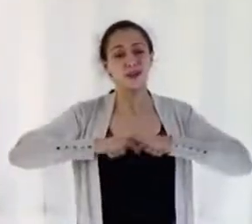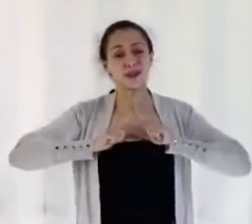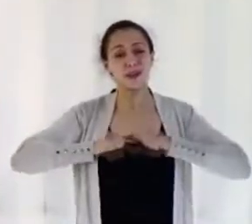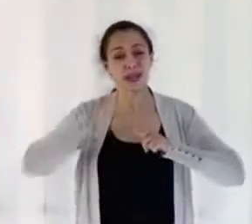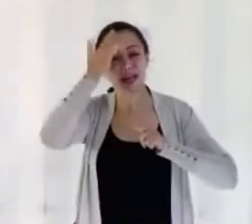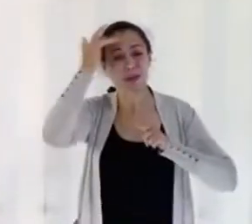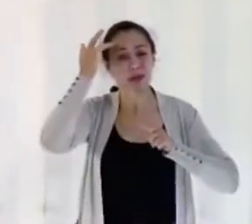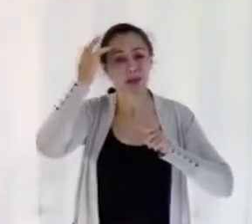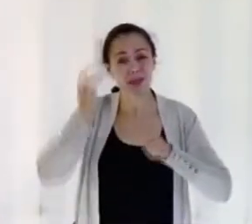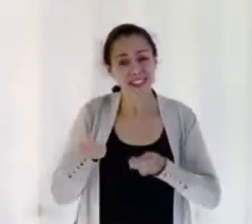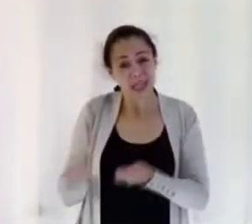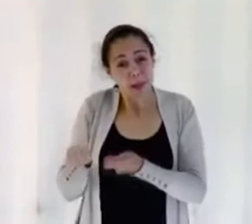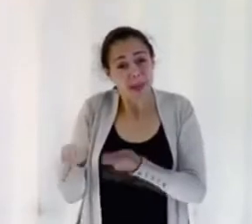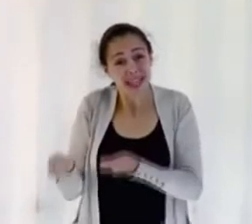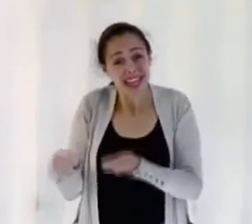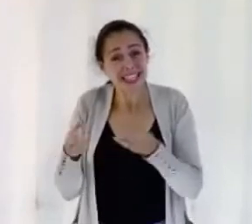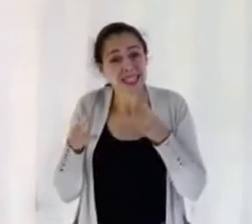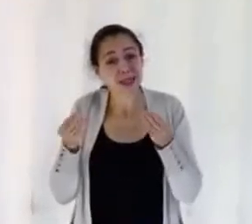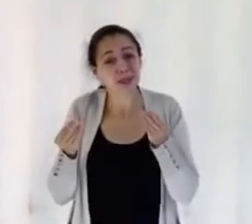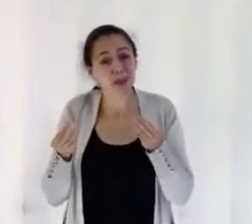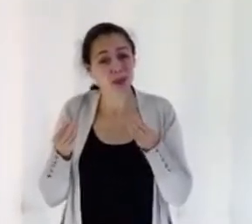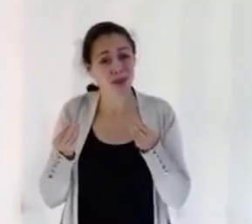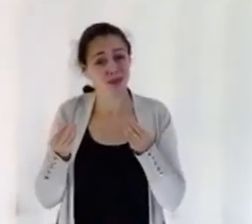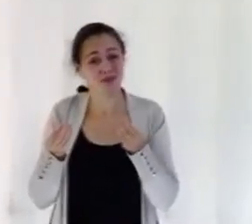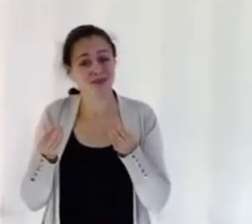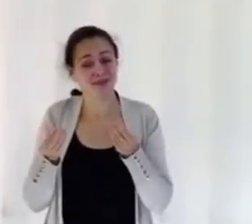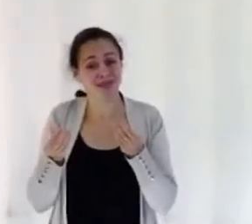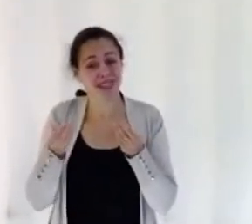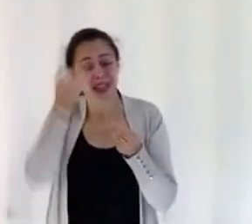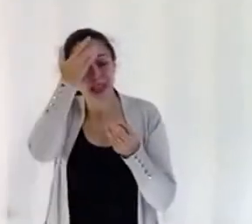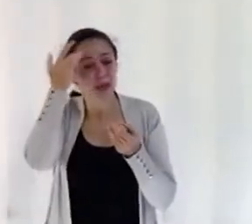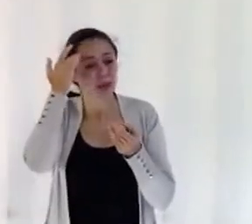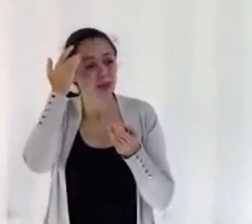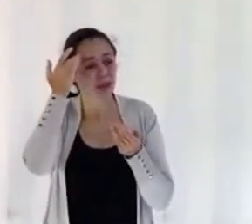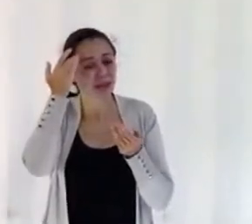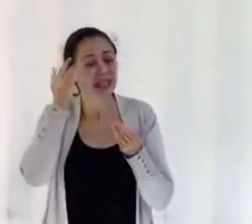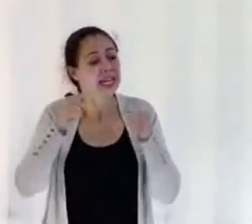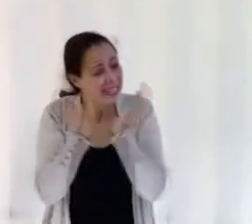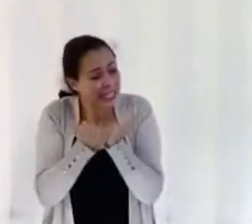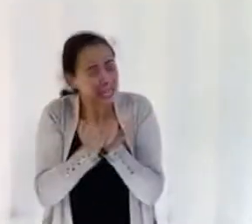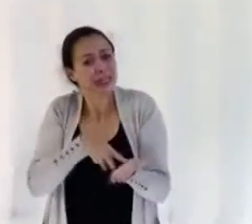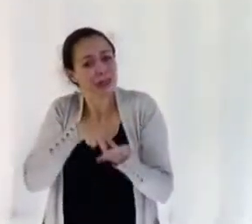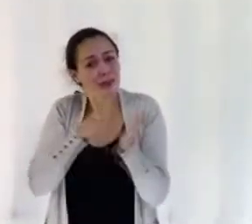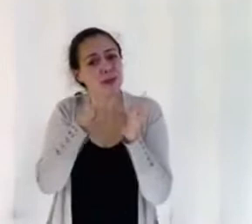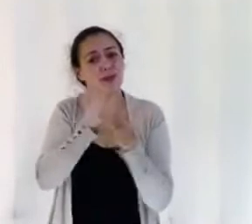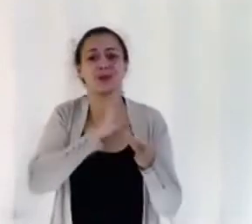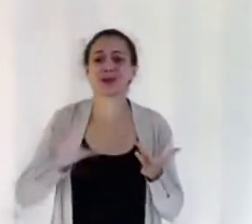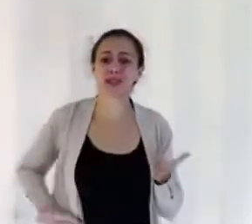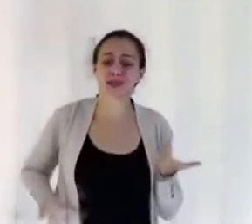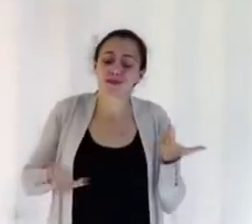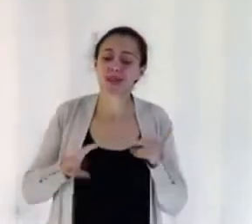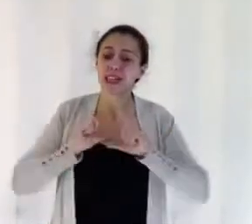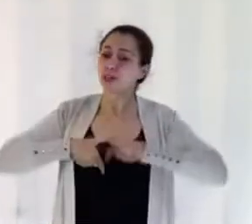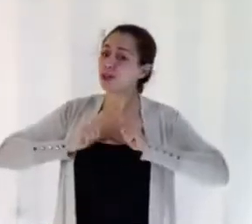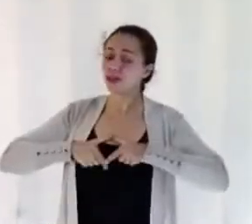que esses que estavam no cristianismo voltassem a praticar o judaísmo. E o autor então vem trazer